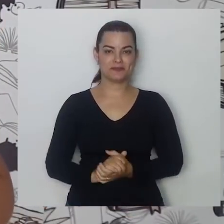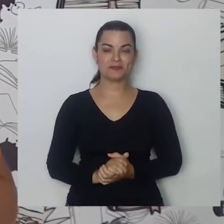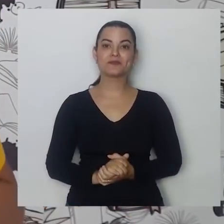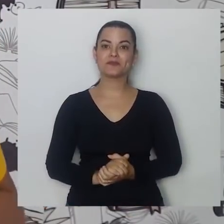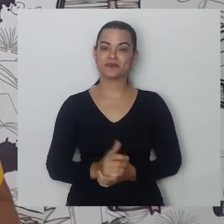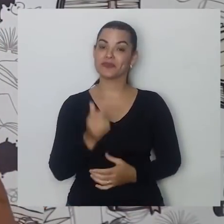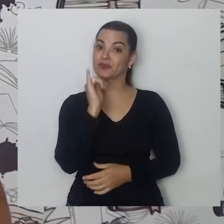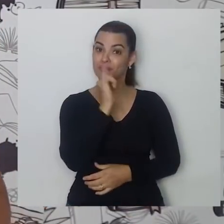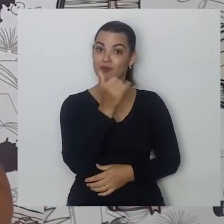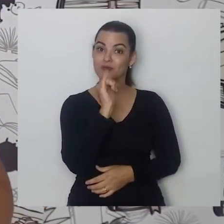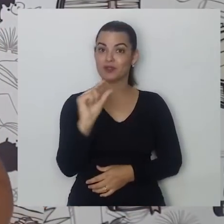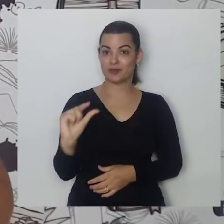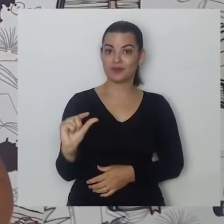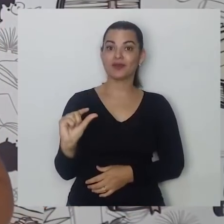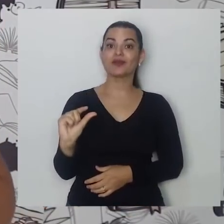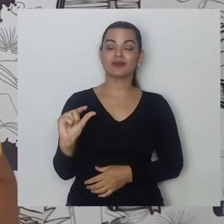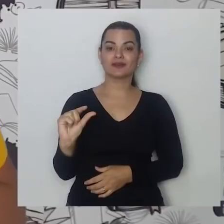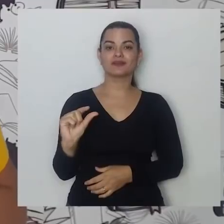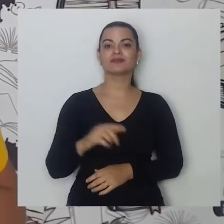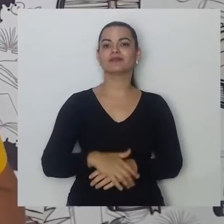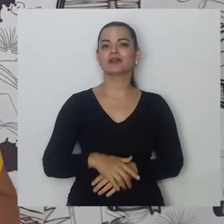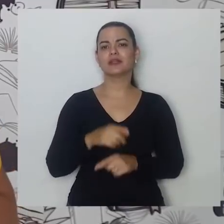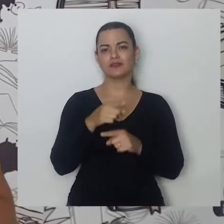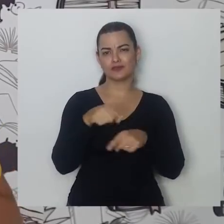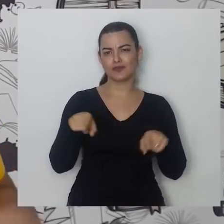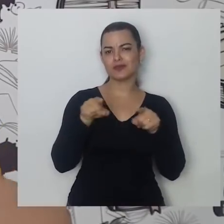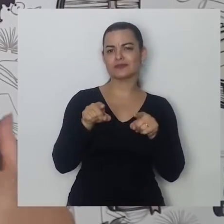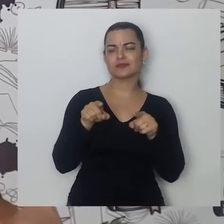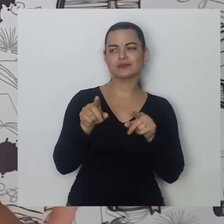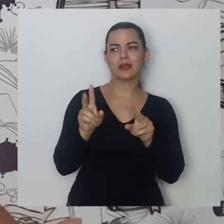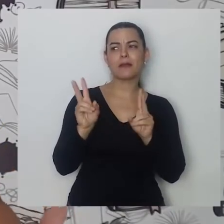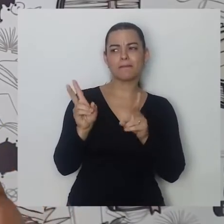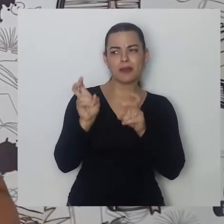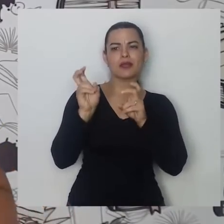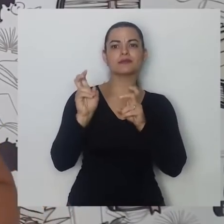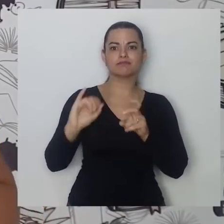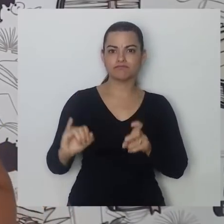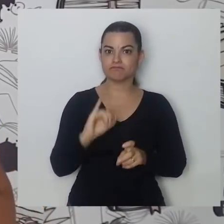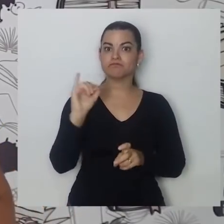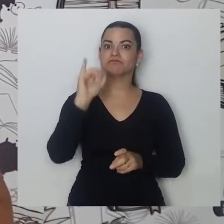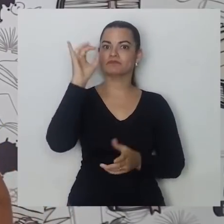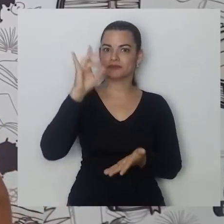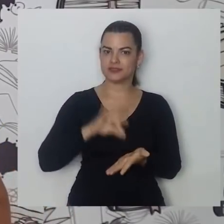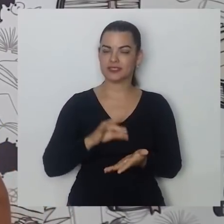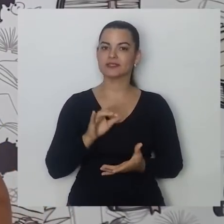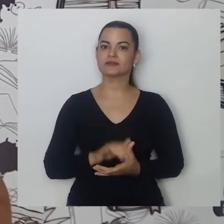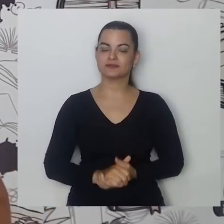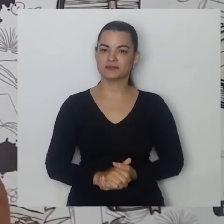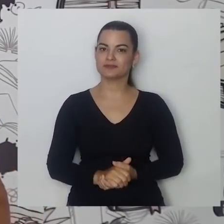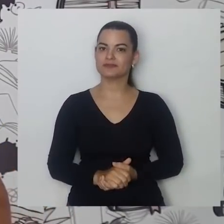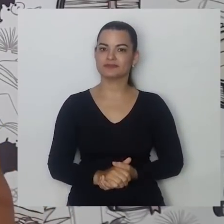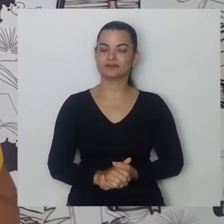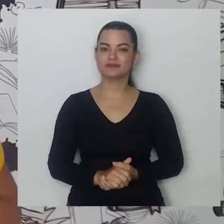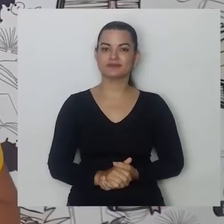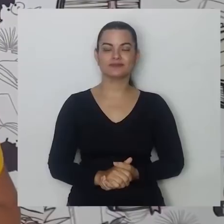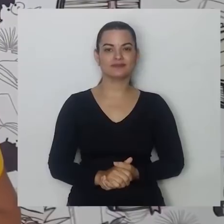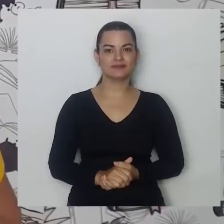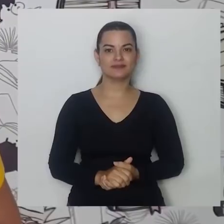disso. Então eu vou te contar um pouquinho só dessa história e você já vai perceber a importância que tudo isso tem, tá